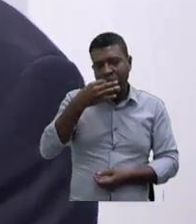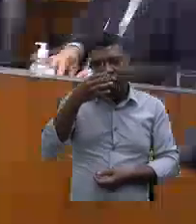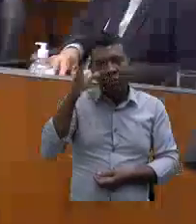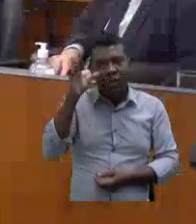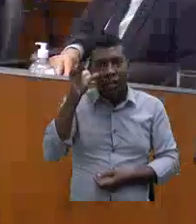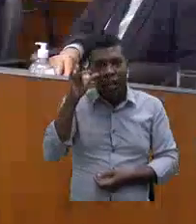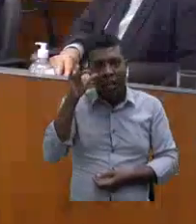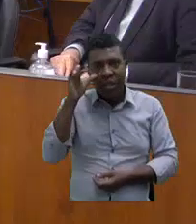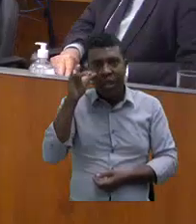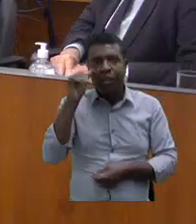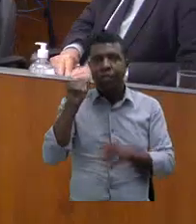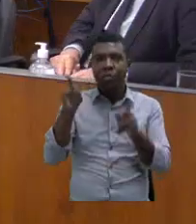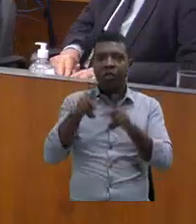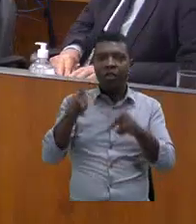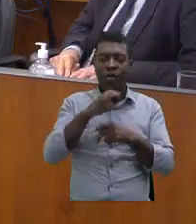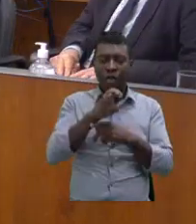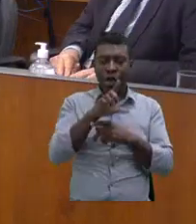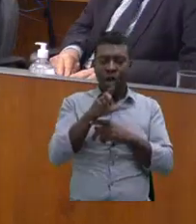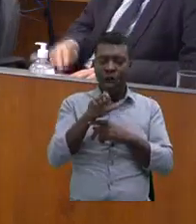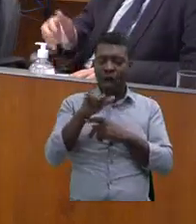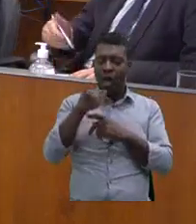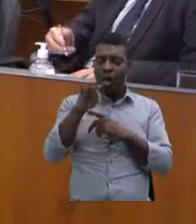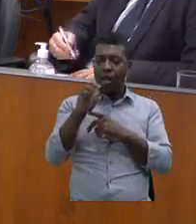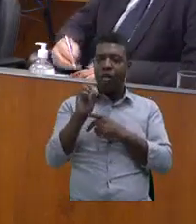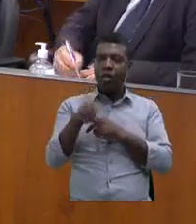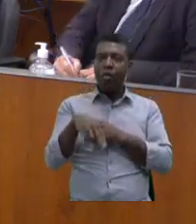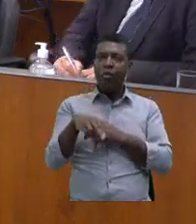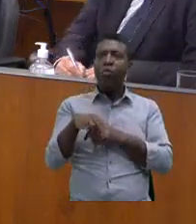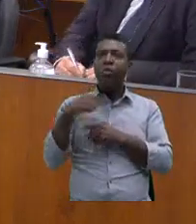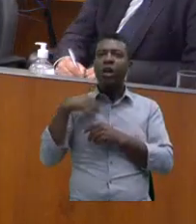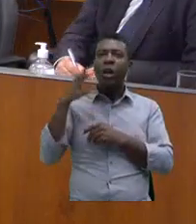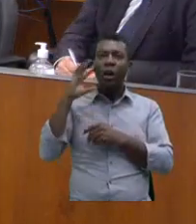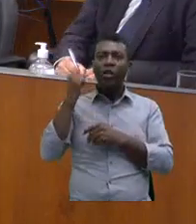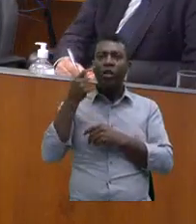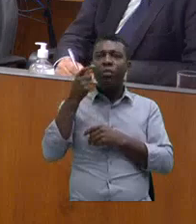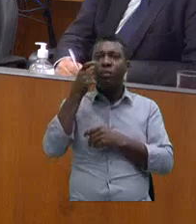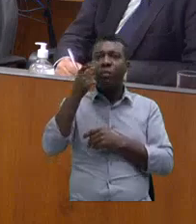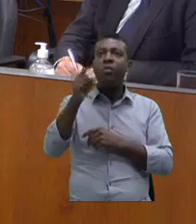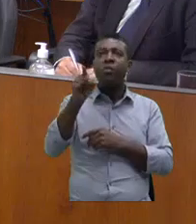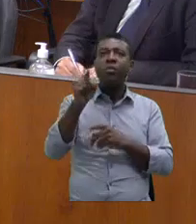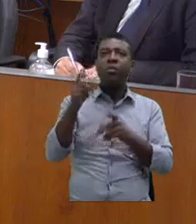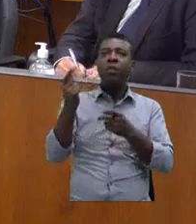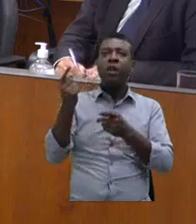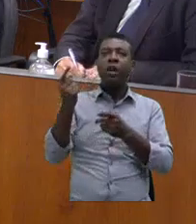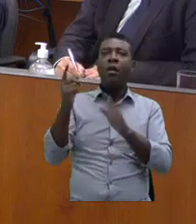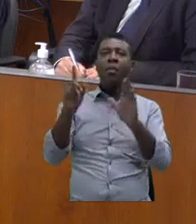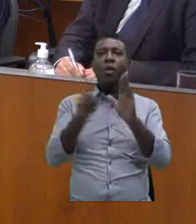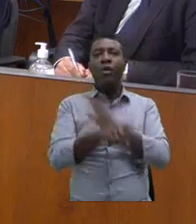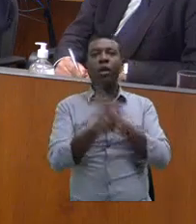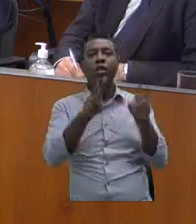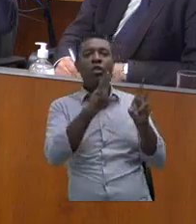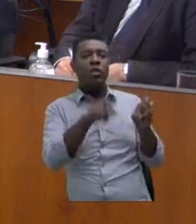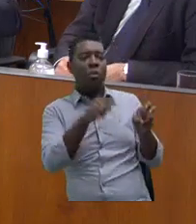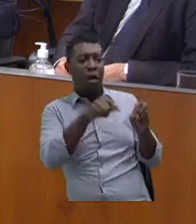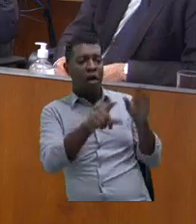professor Cleito, achei interessante a indagação do senhor com relação à questão da Lei Paulo Gustavo. São